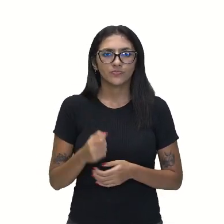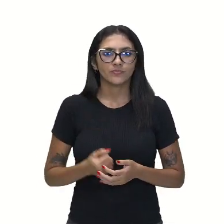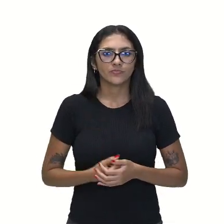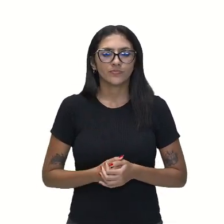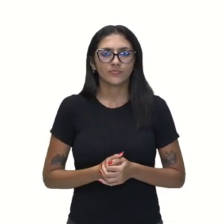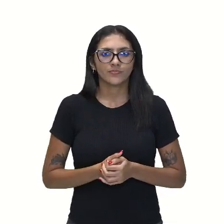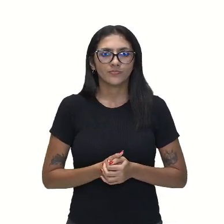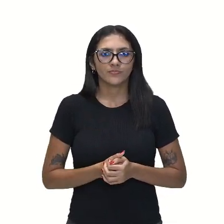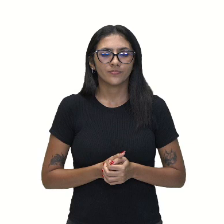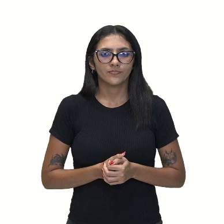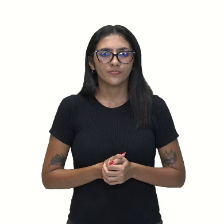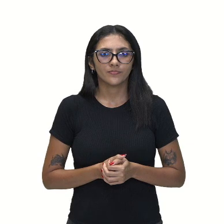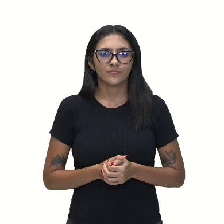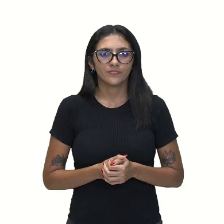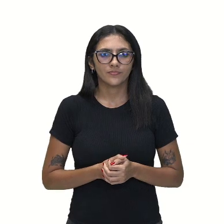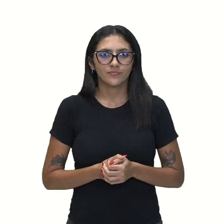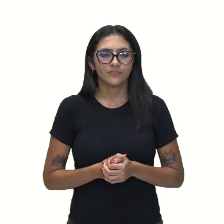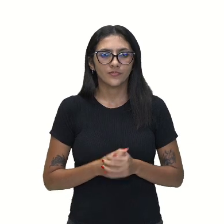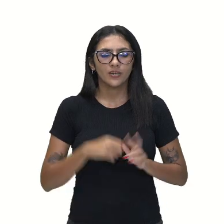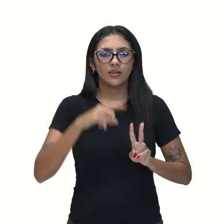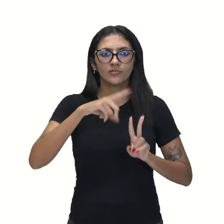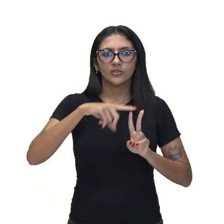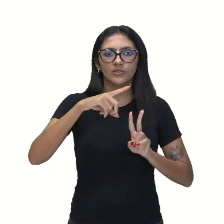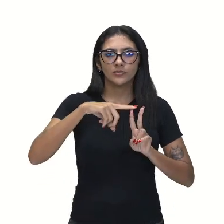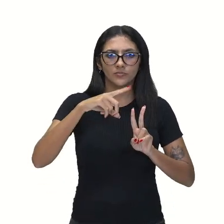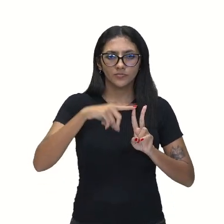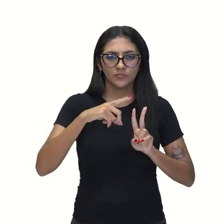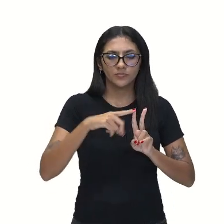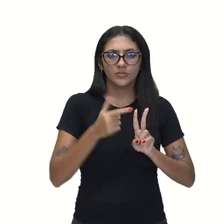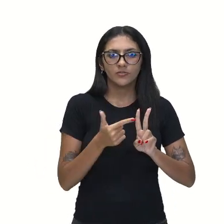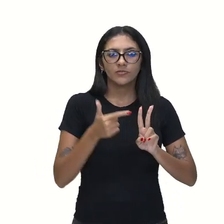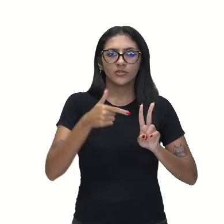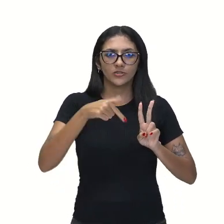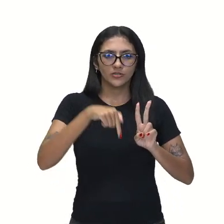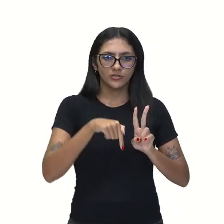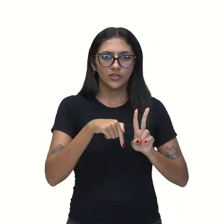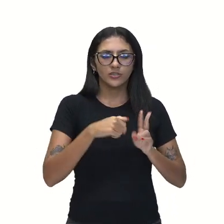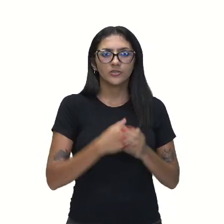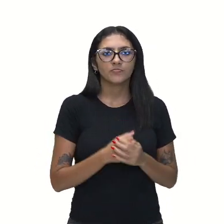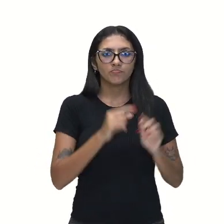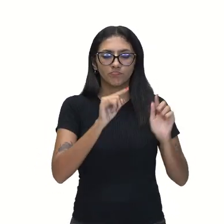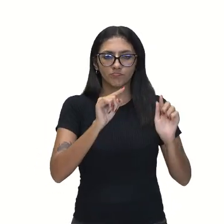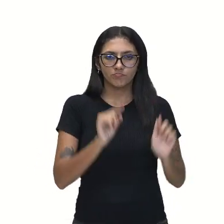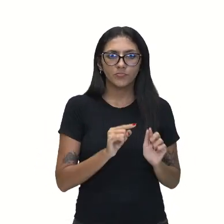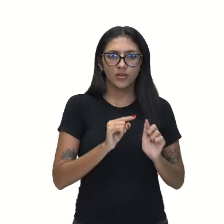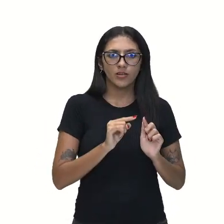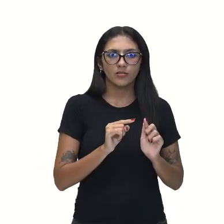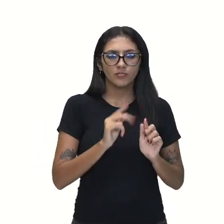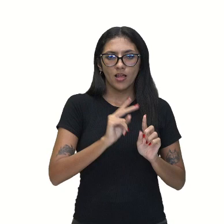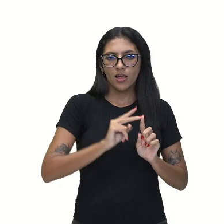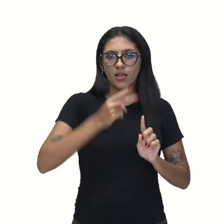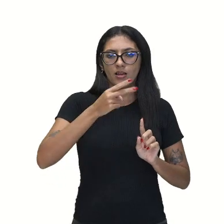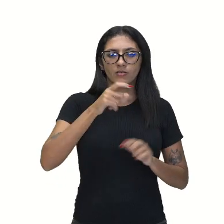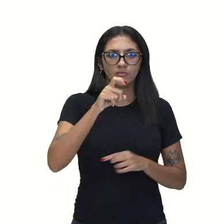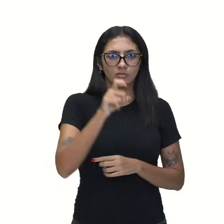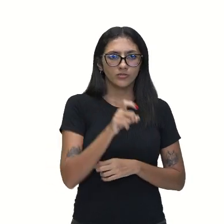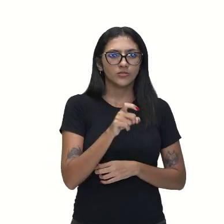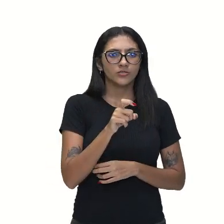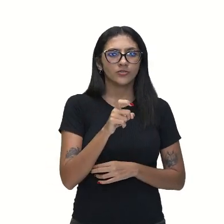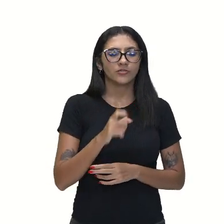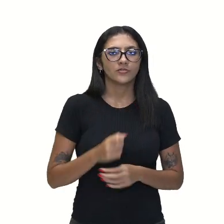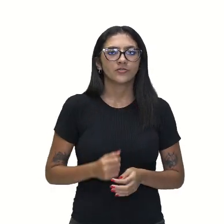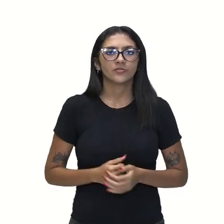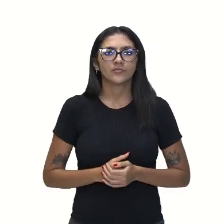tá? Aí vai ficar raiz quadrada de 27 elevado a x, tudo bem?